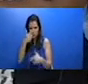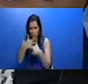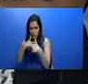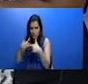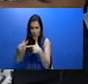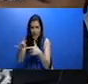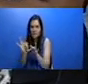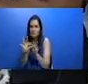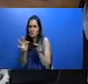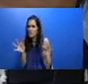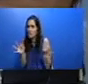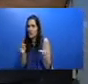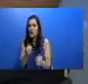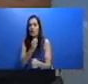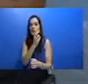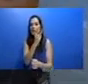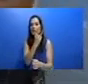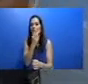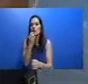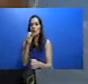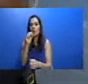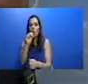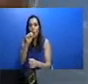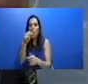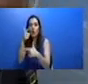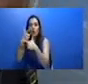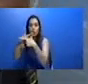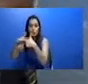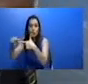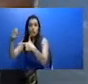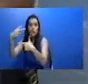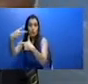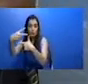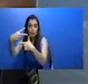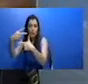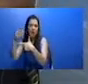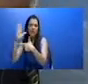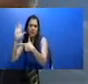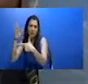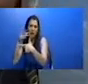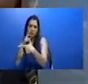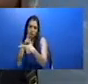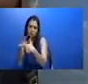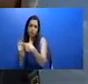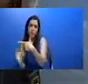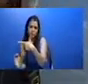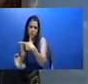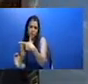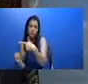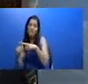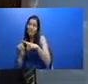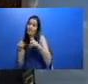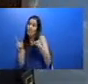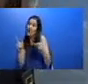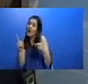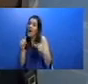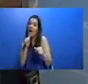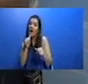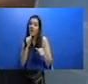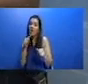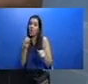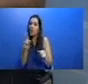Eu pegaria os 38 e dividiria por 2, daria o resultado do meu problema. Mas nós ainda não fazemos